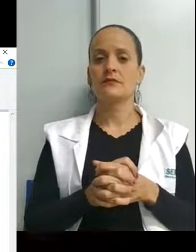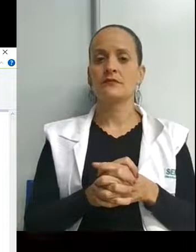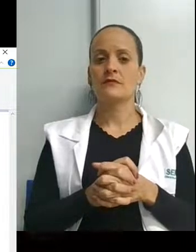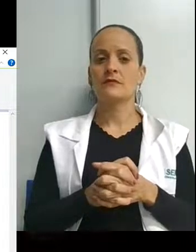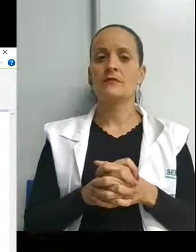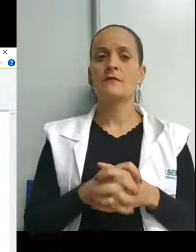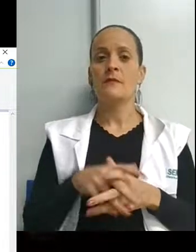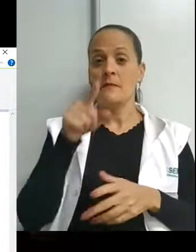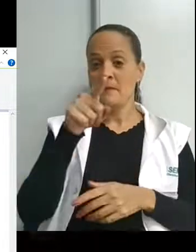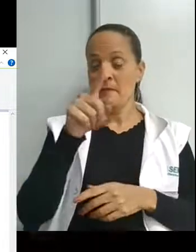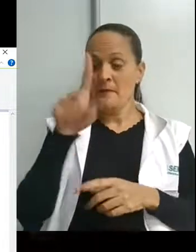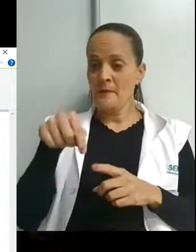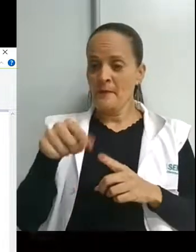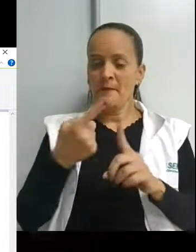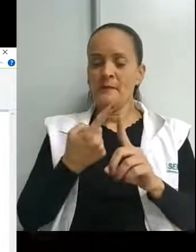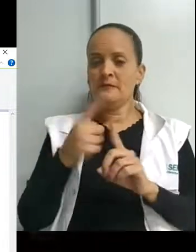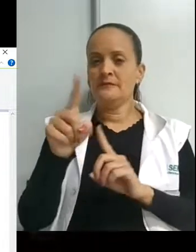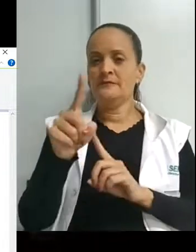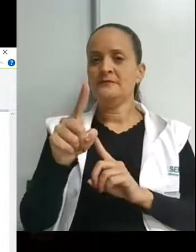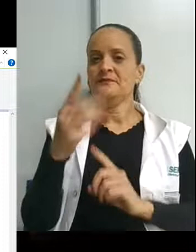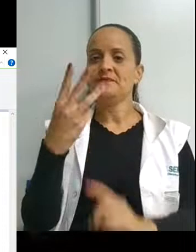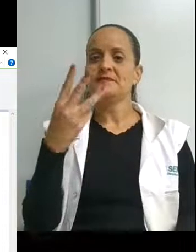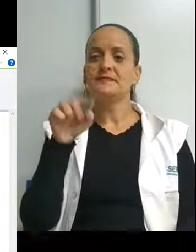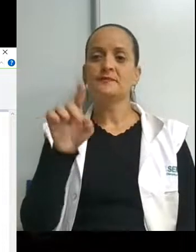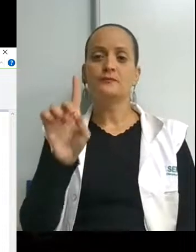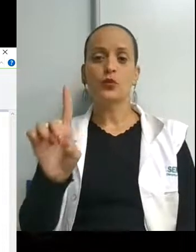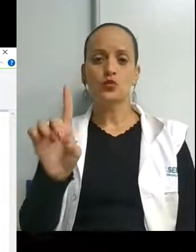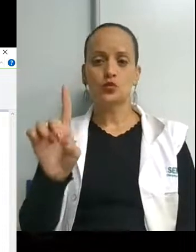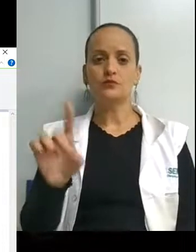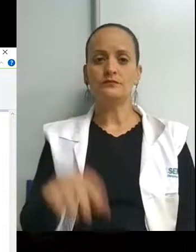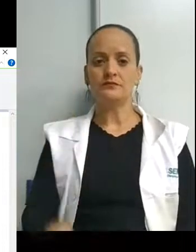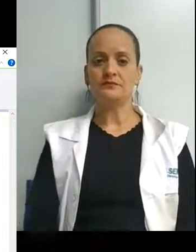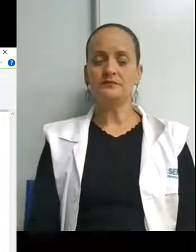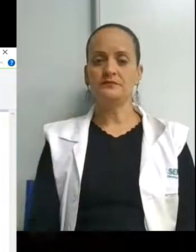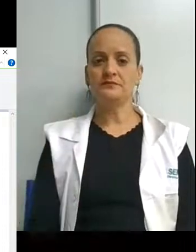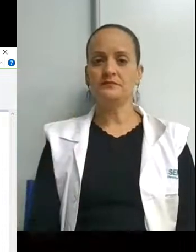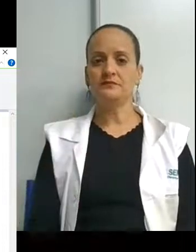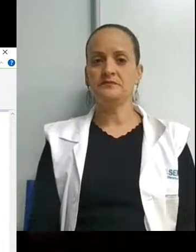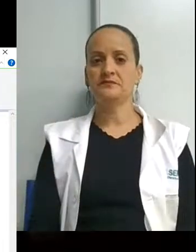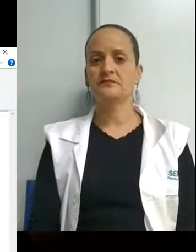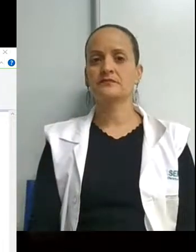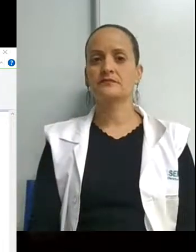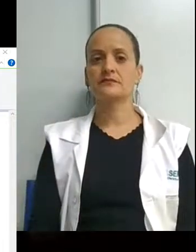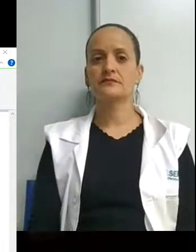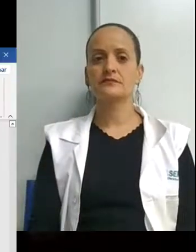3.1. Por quê? Vou mostrar aqui para vocês, ó.